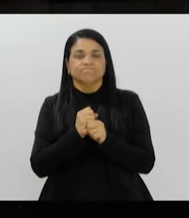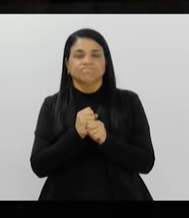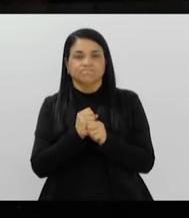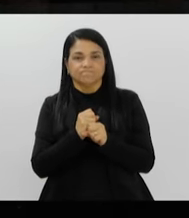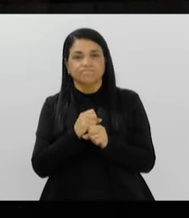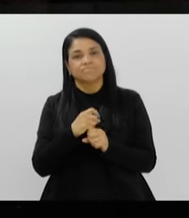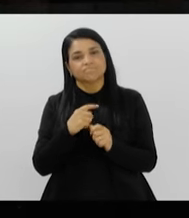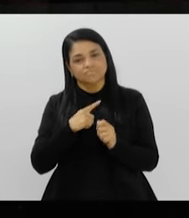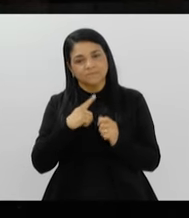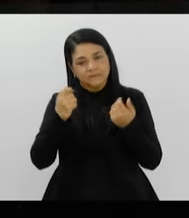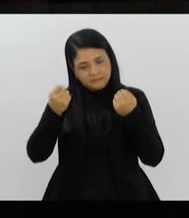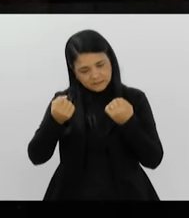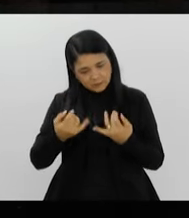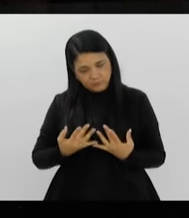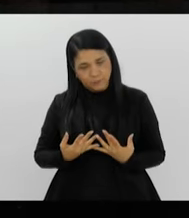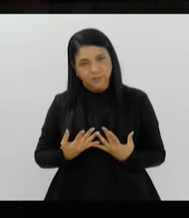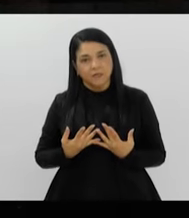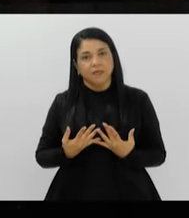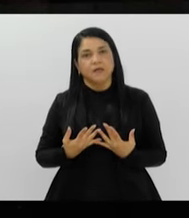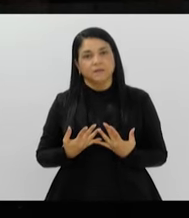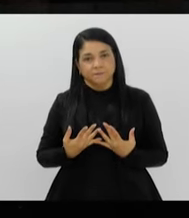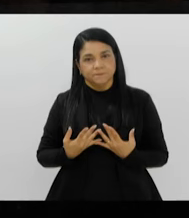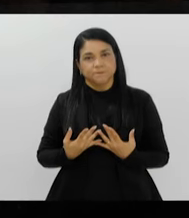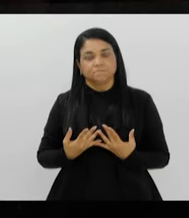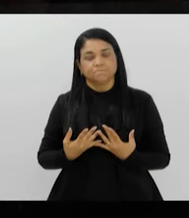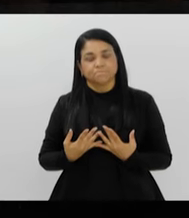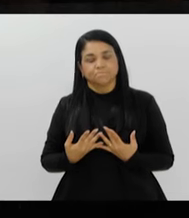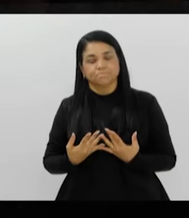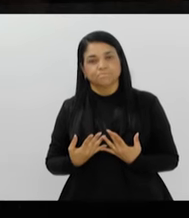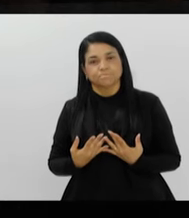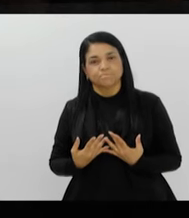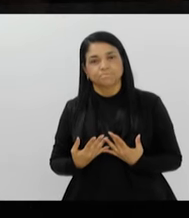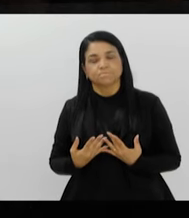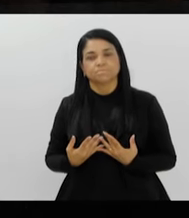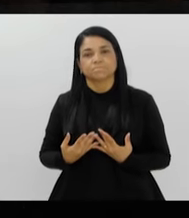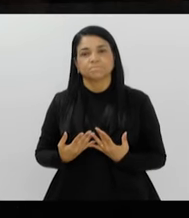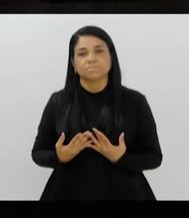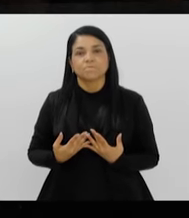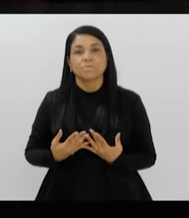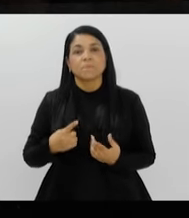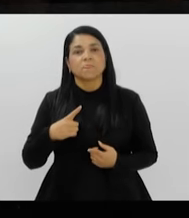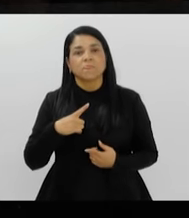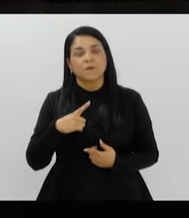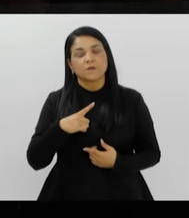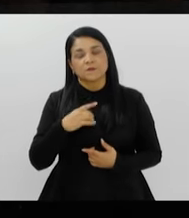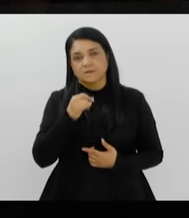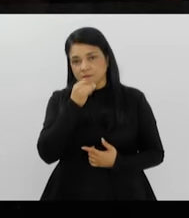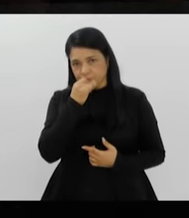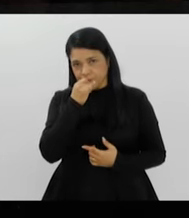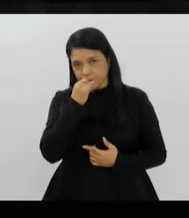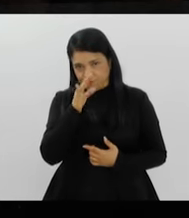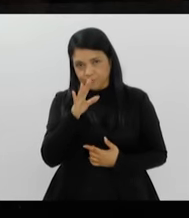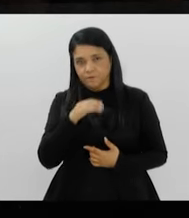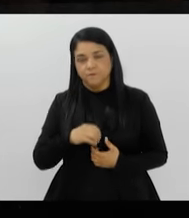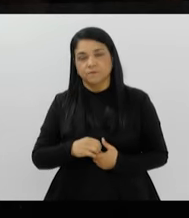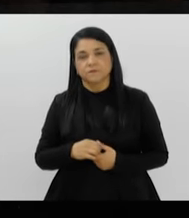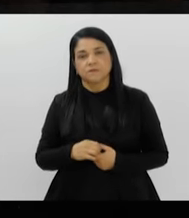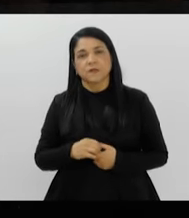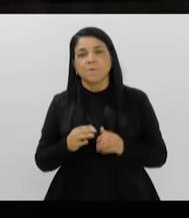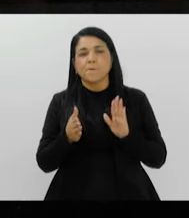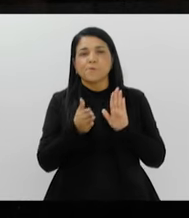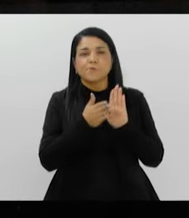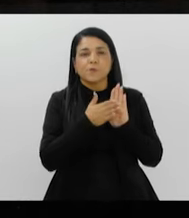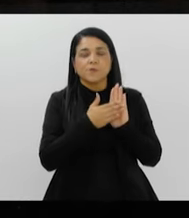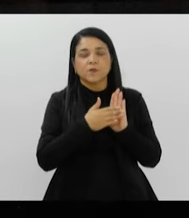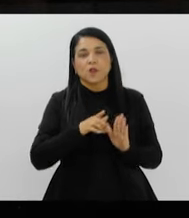palpáveis para a gente apreciar. Se eu pegar aqui a proposta